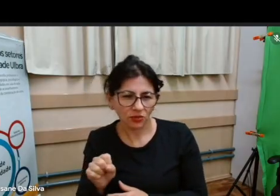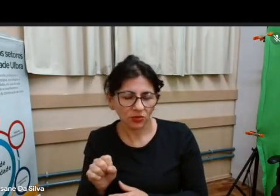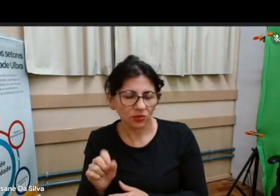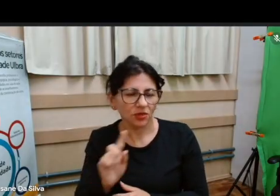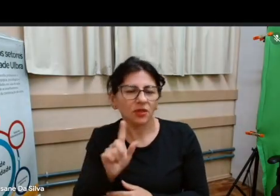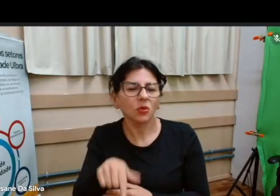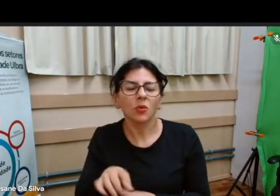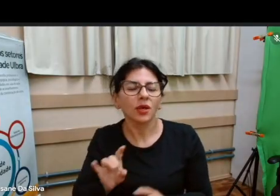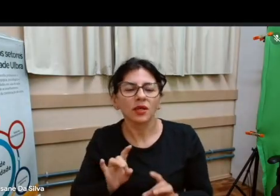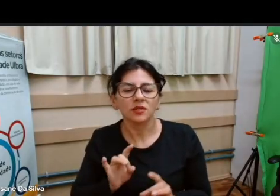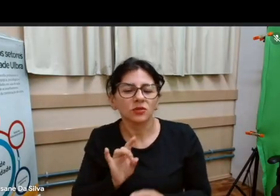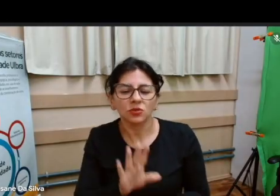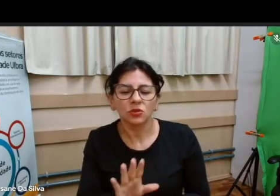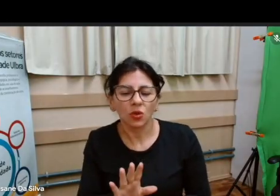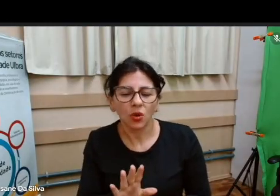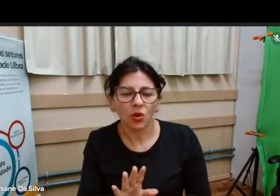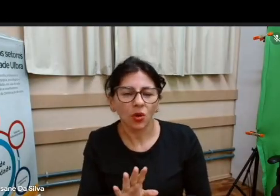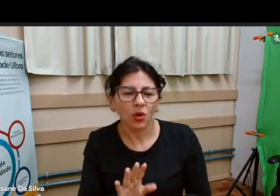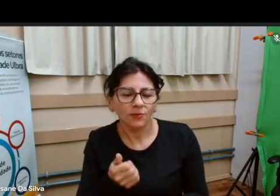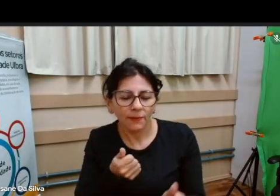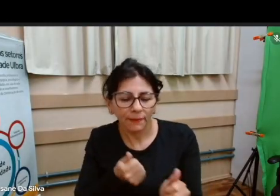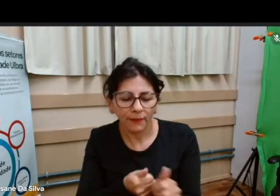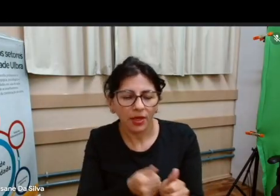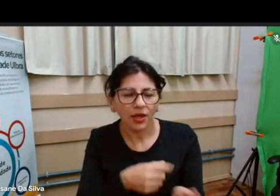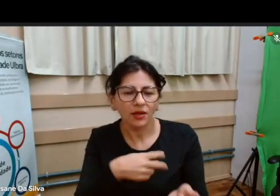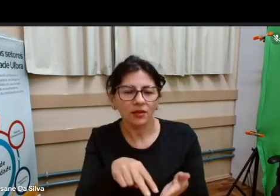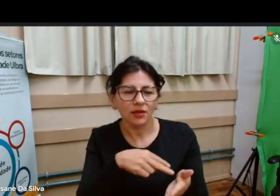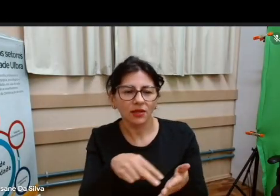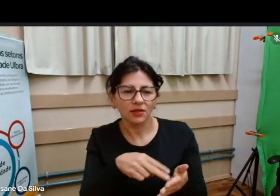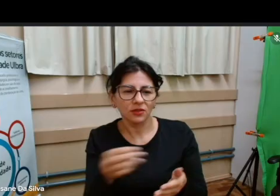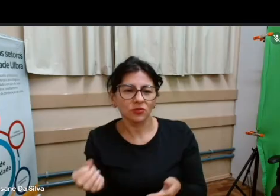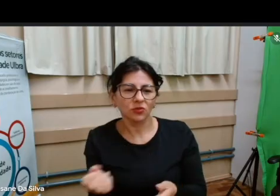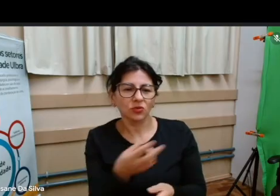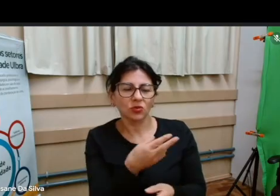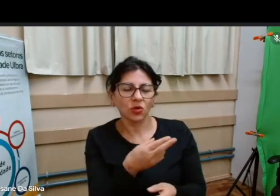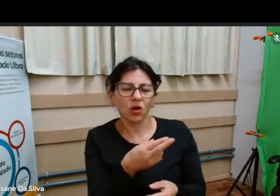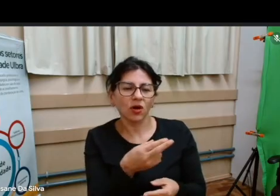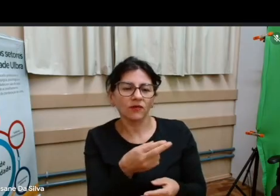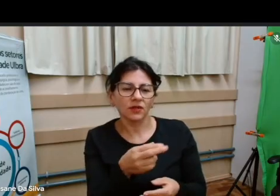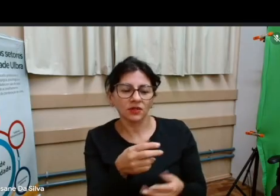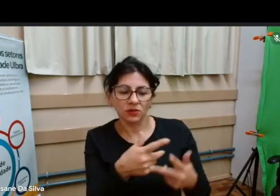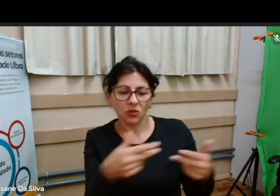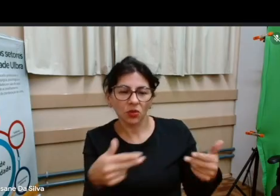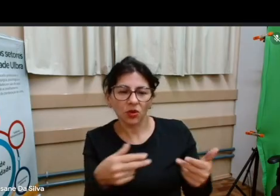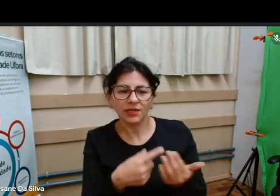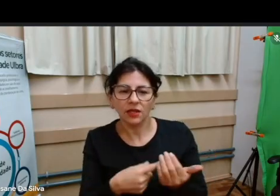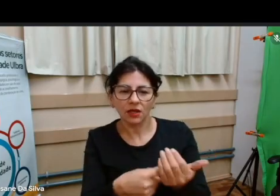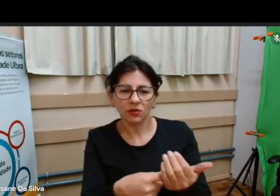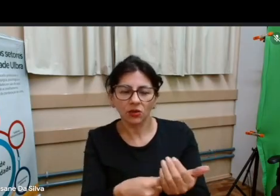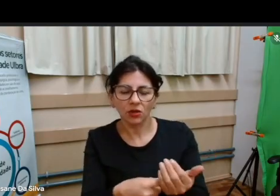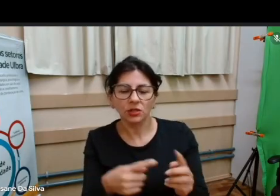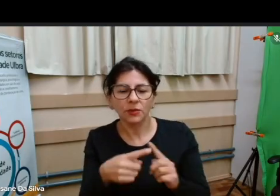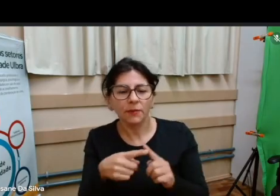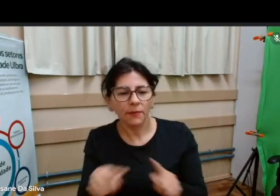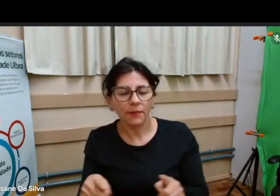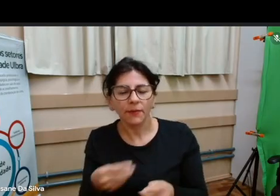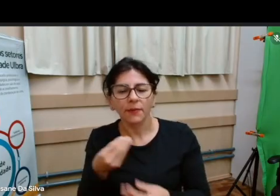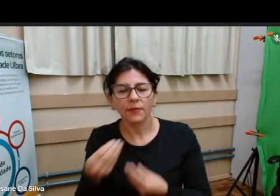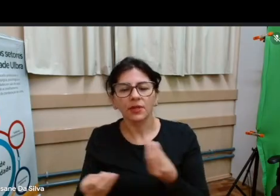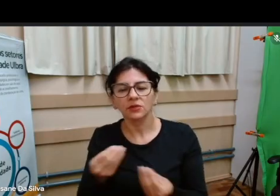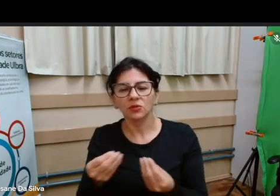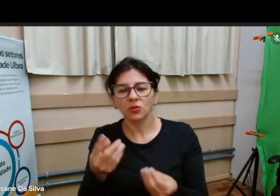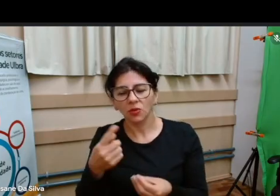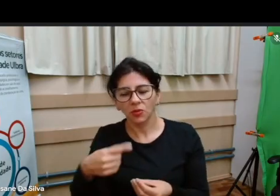é simplesmente pela aproximação da dança dos novos recursos tecnológicos né mas como